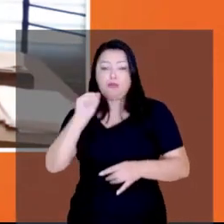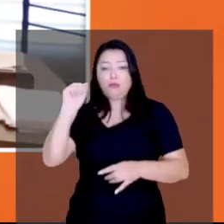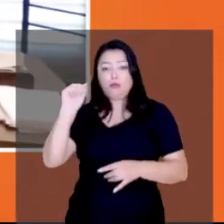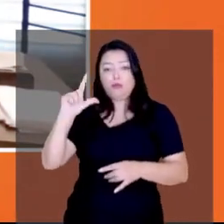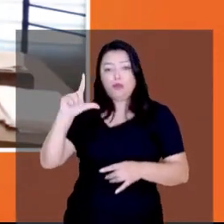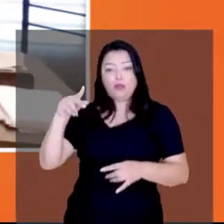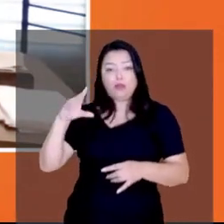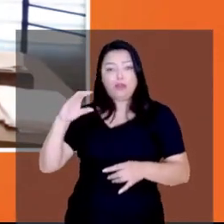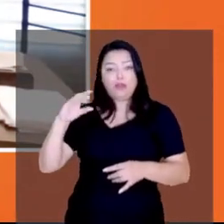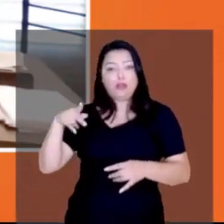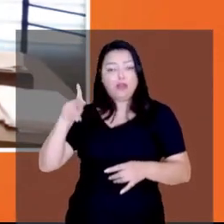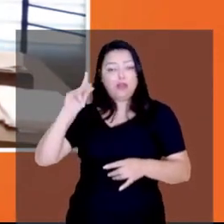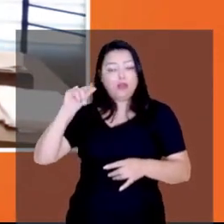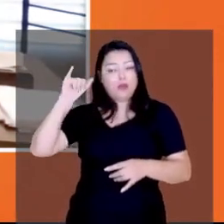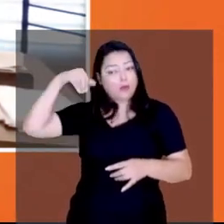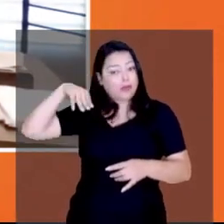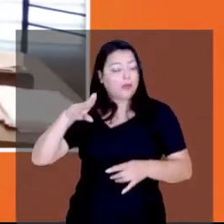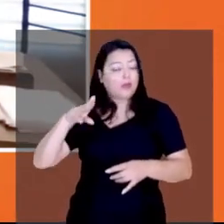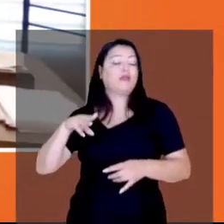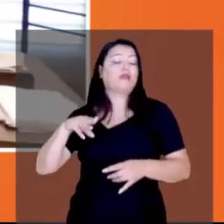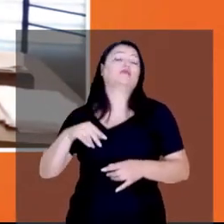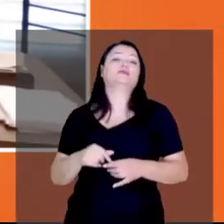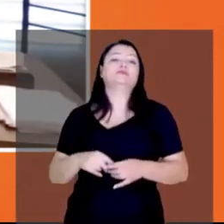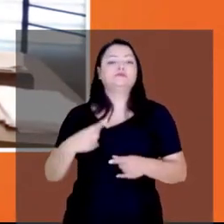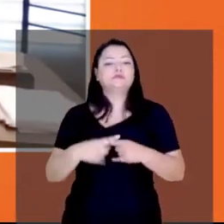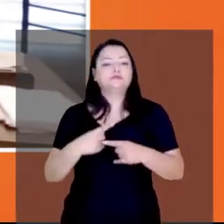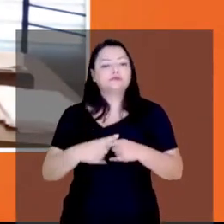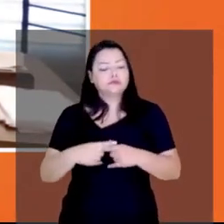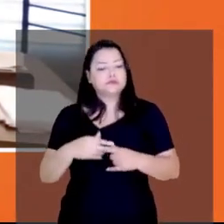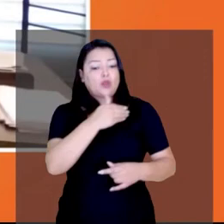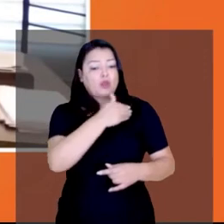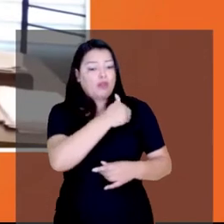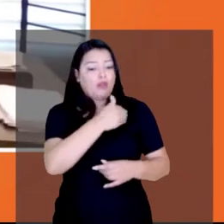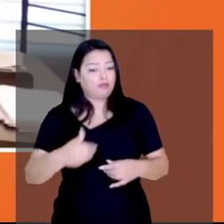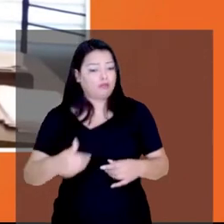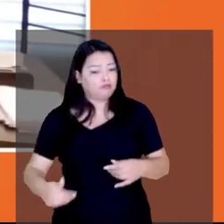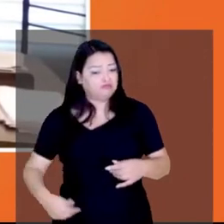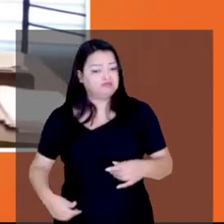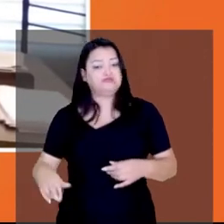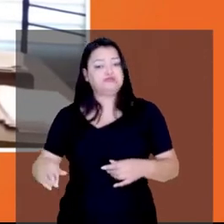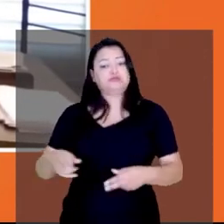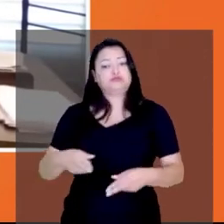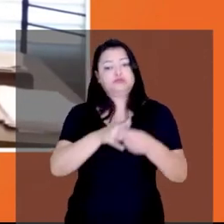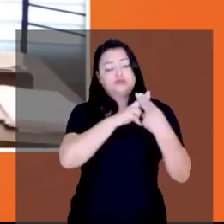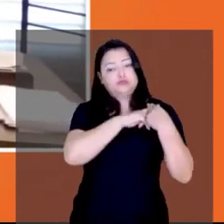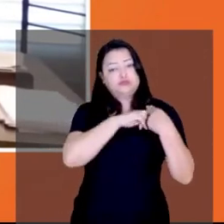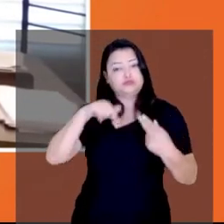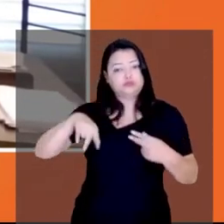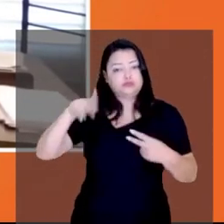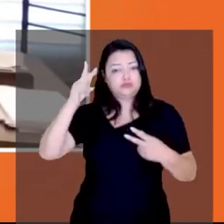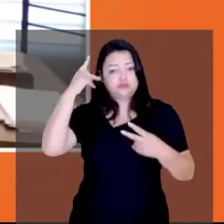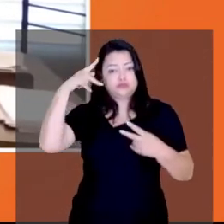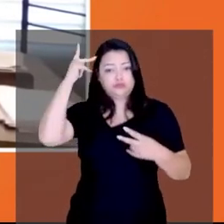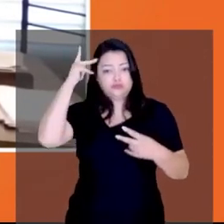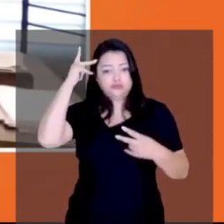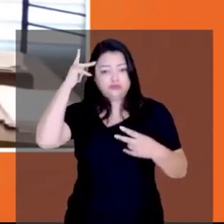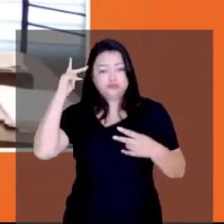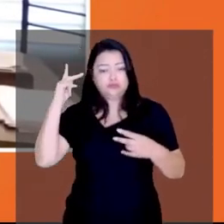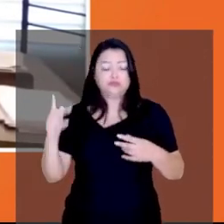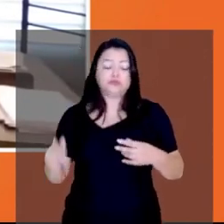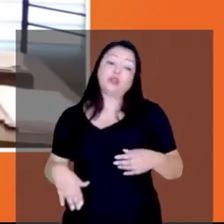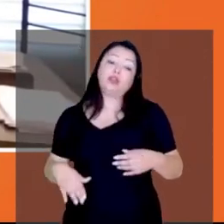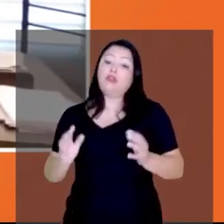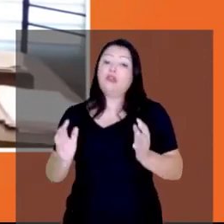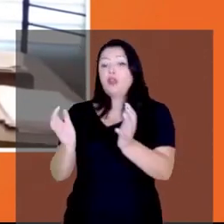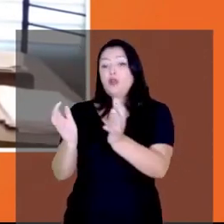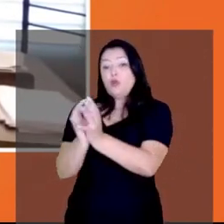certeza que vocês vão me ver muitas vezes no Rio Grande do Sul inaugurando obras. Inaugurando obras, como eu já fui muitas